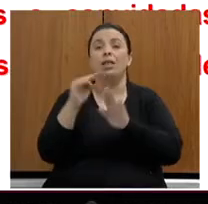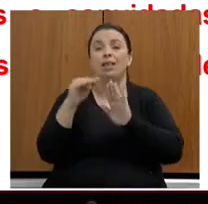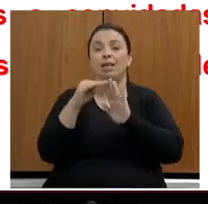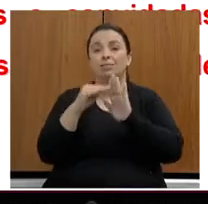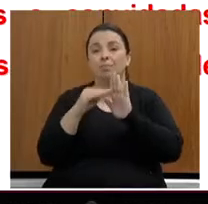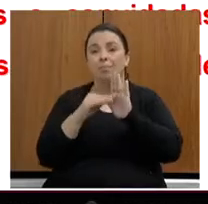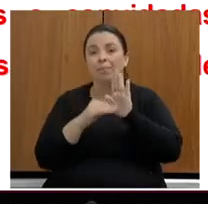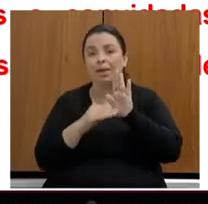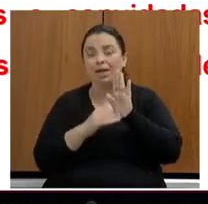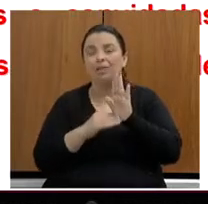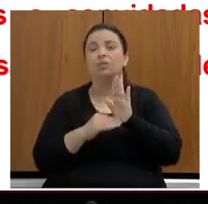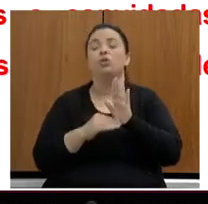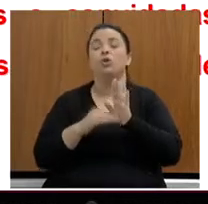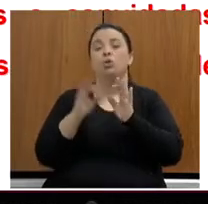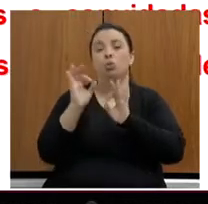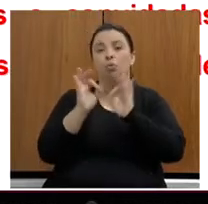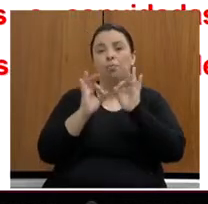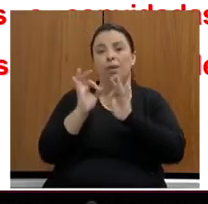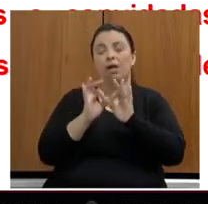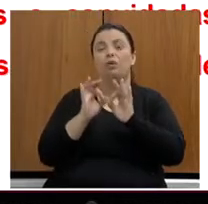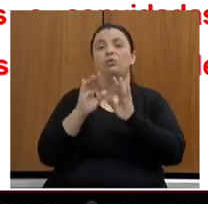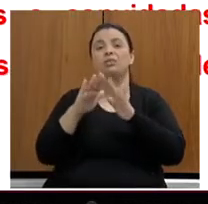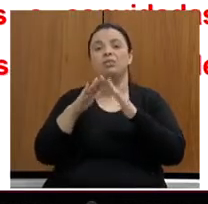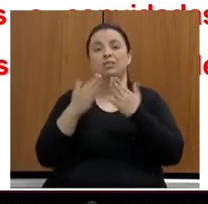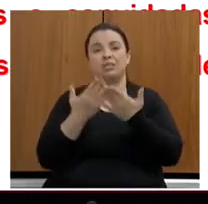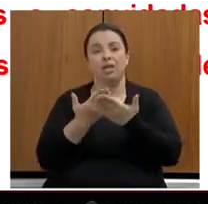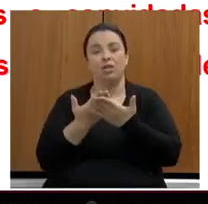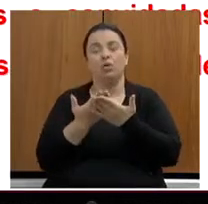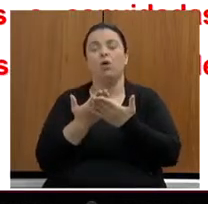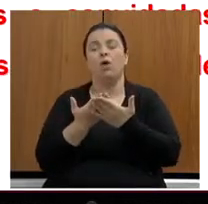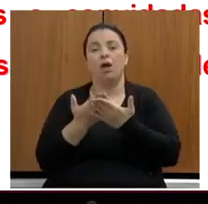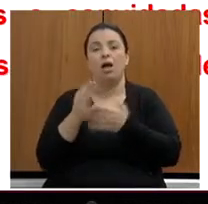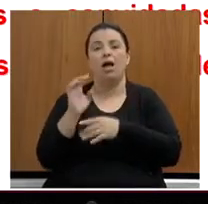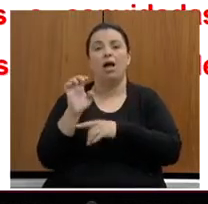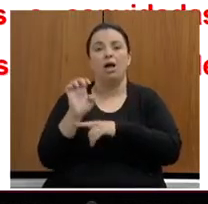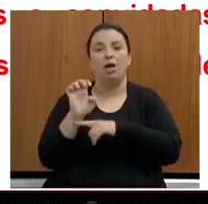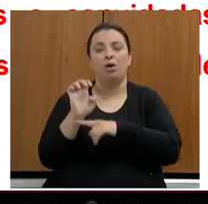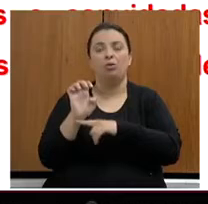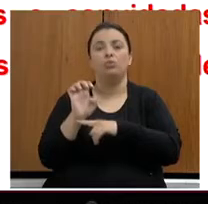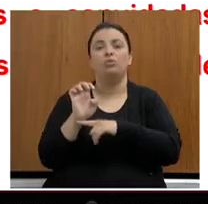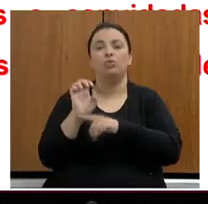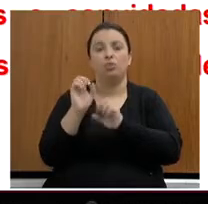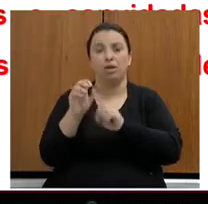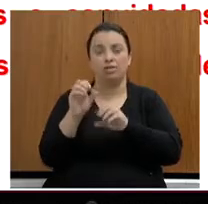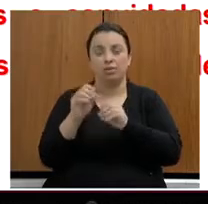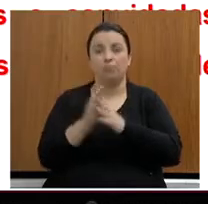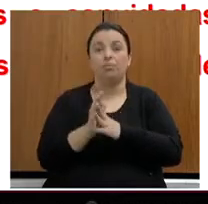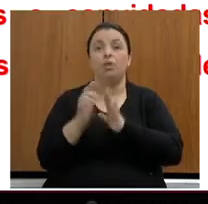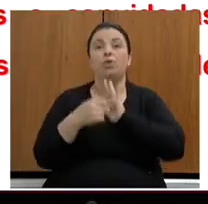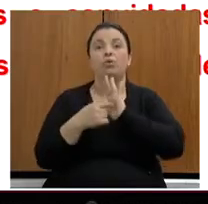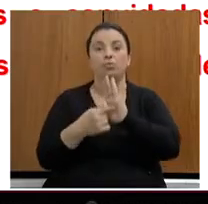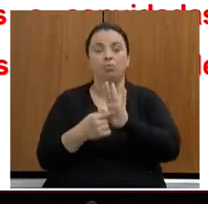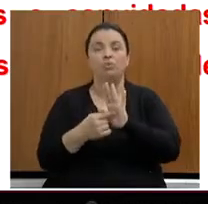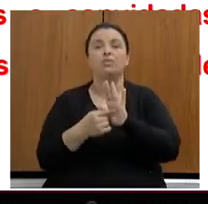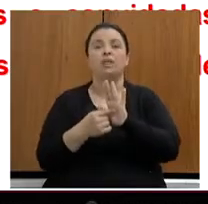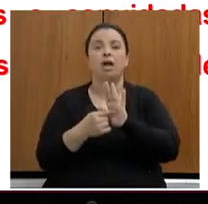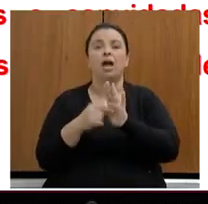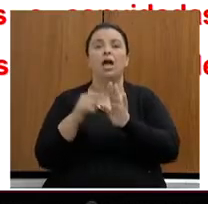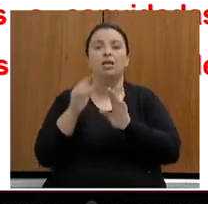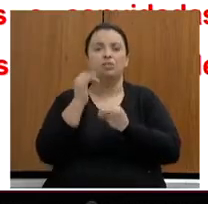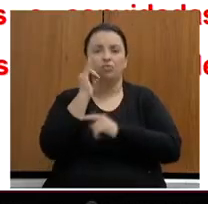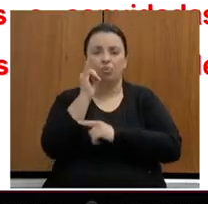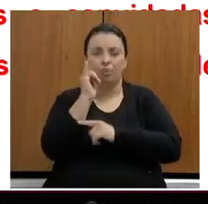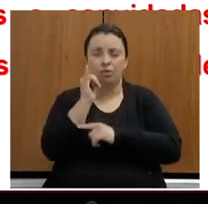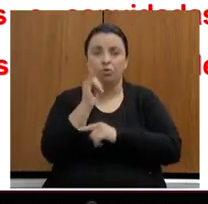que a lei 23 1197/2018 eu vou apresentar o balanço em forma das notícias que foram feitas